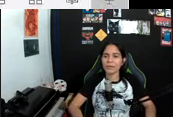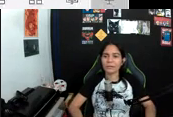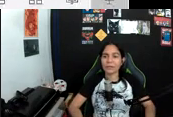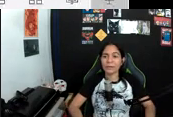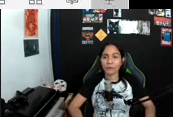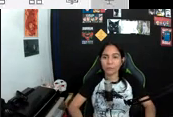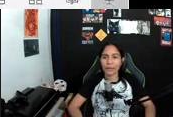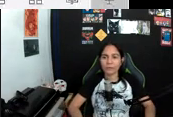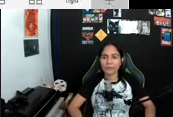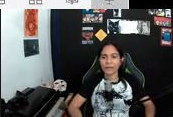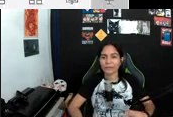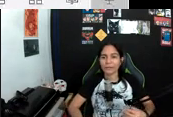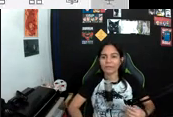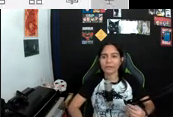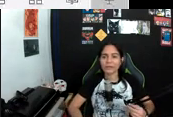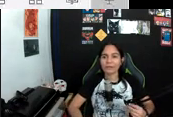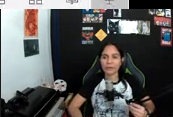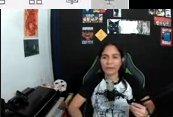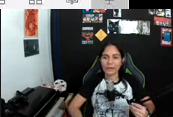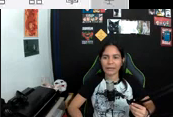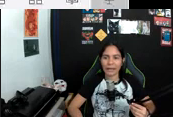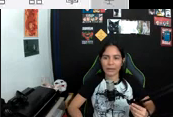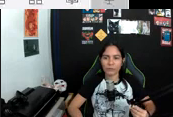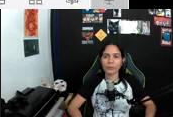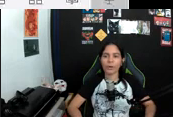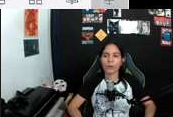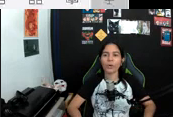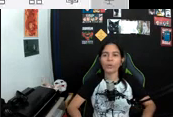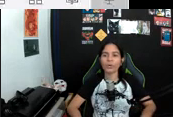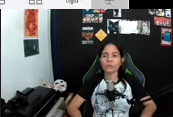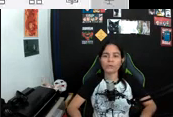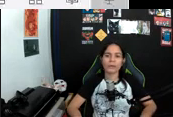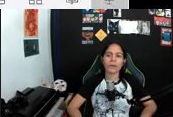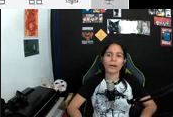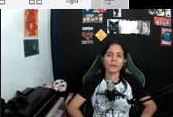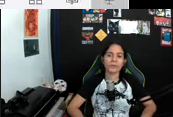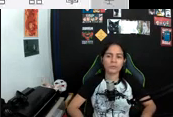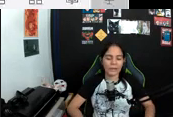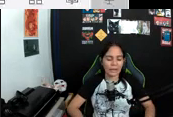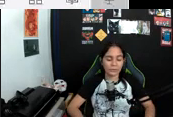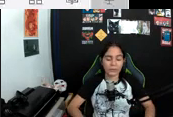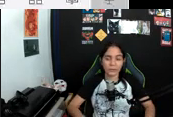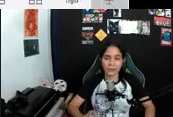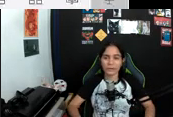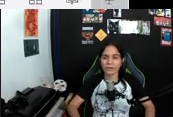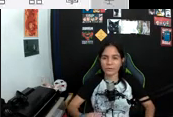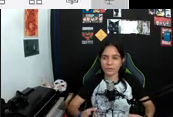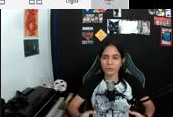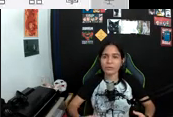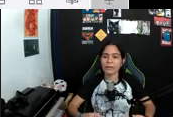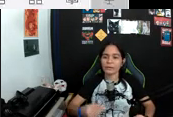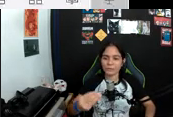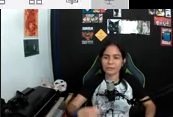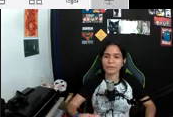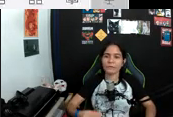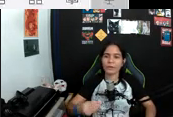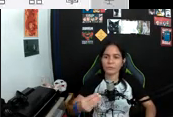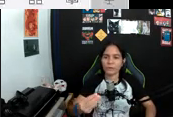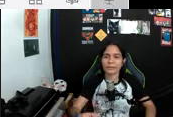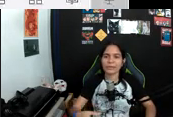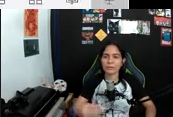paciente tem o direito de ser informado, orientado e, se necessário, treinado sobre como conduzir o seu autocuidado, que é aquilo que a gente falou, né?